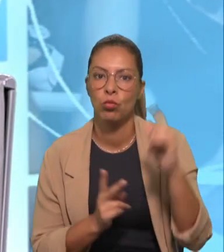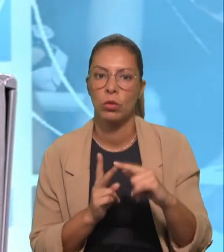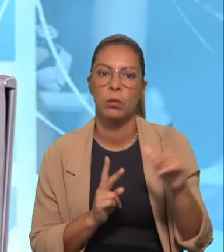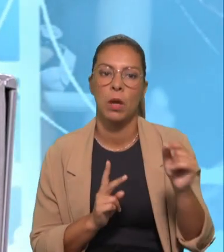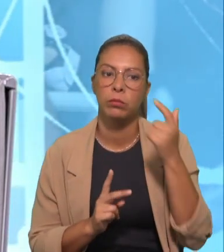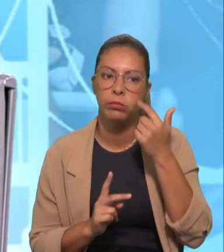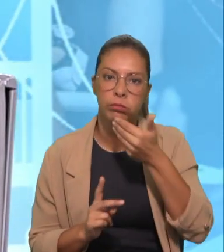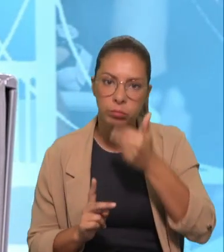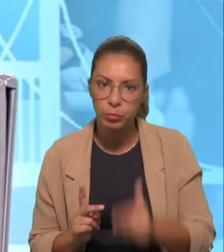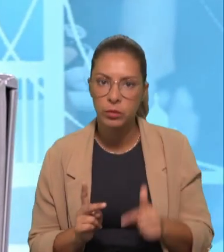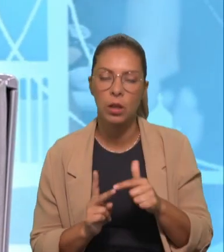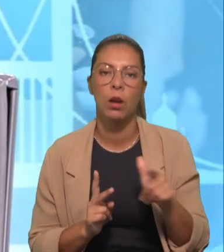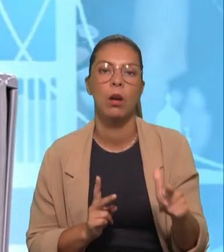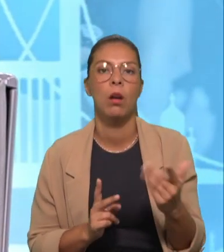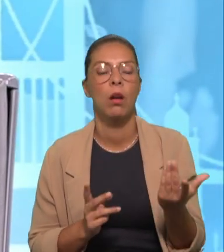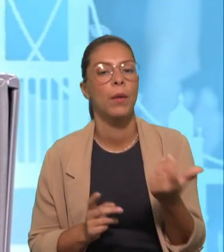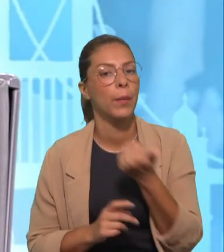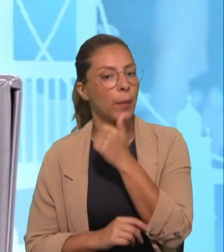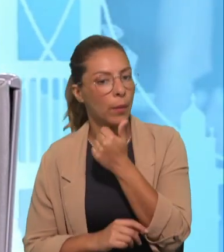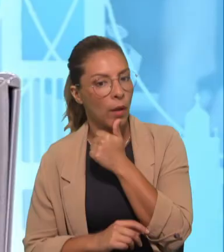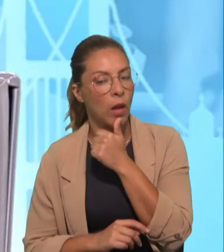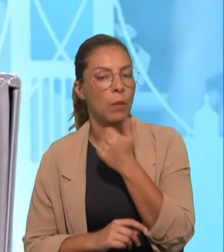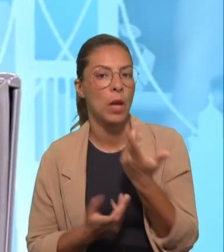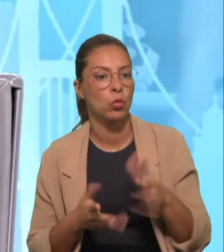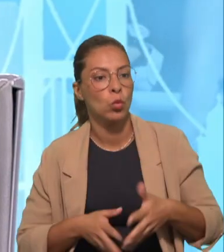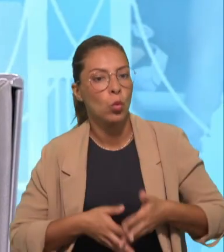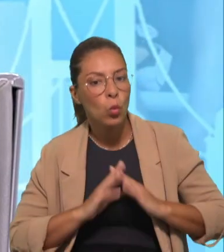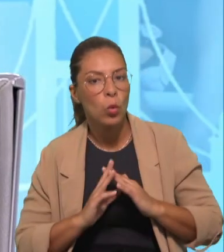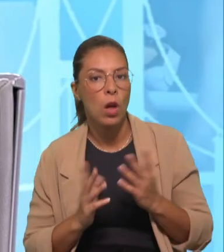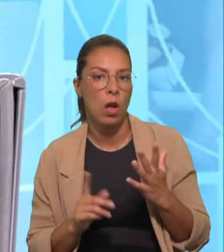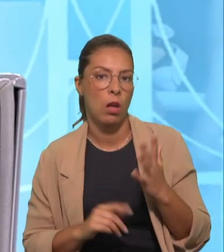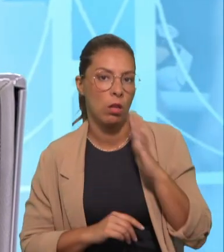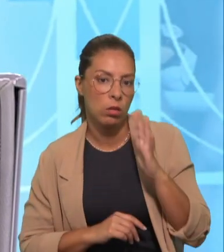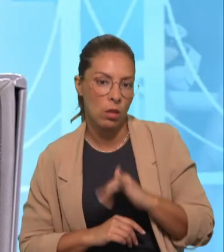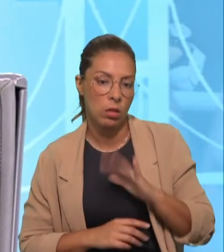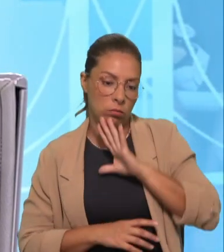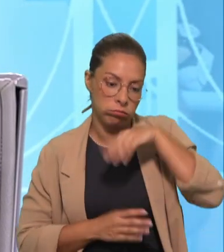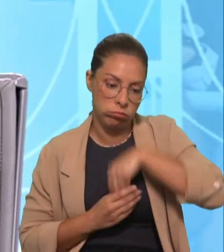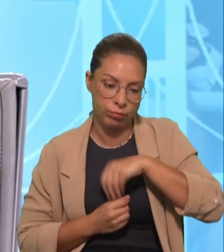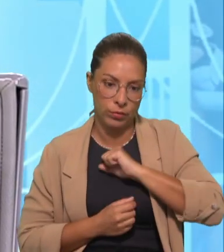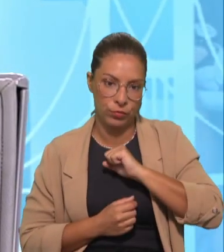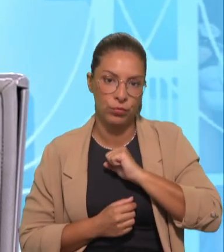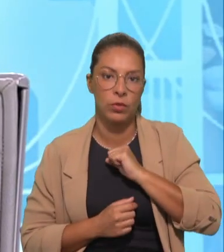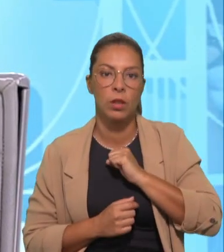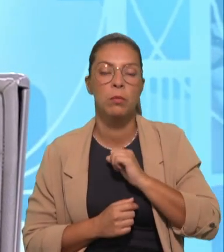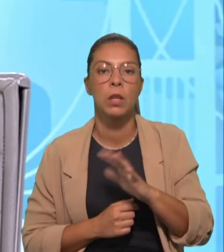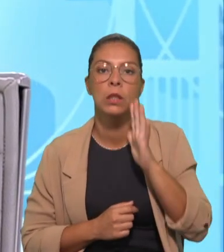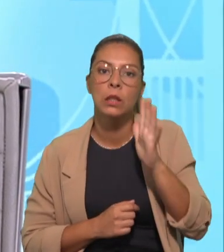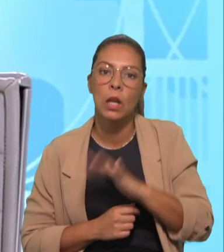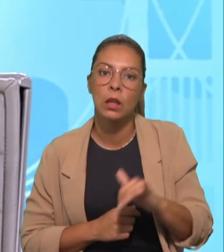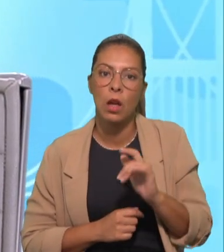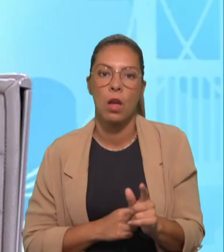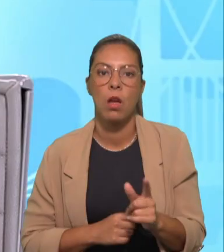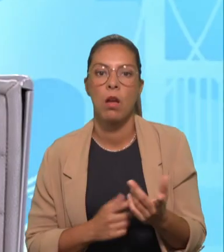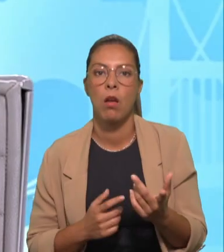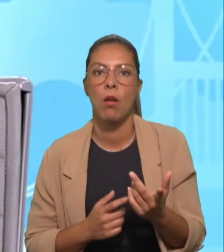pessoas humanas têm, necessariamente, não é? Porque é estrutural, faz parte de nós, possa encontrar na proposta ou nas